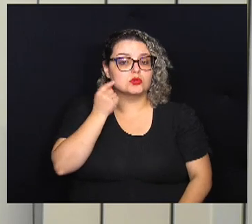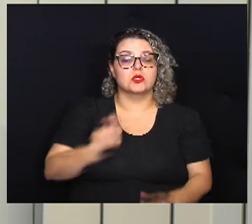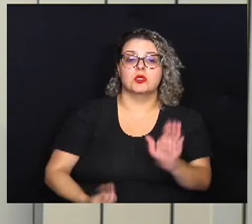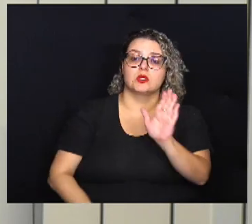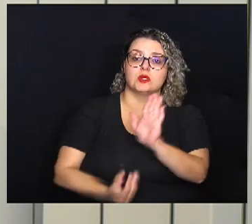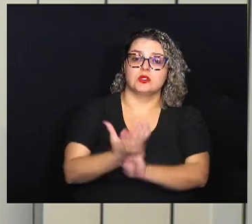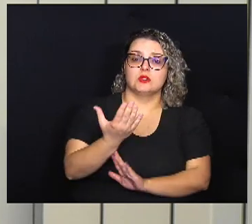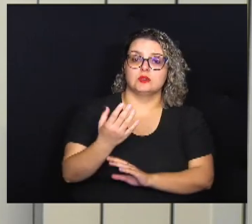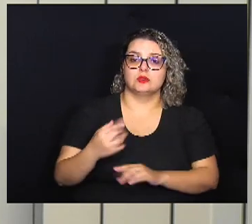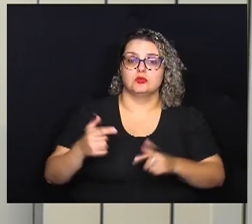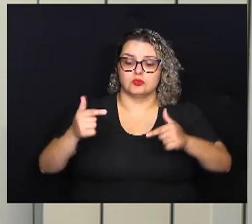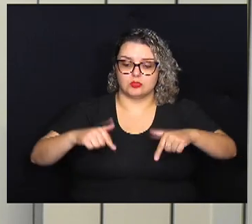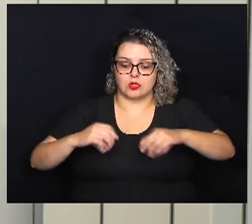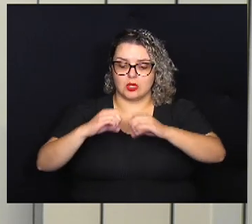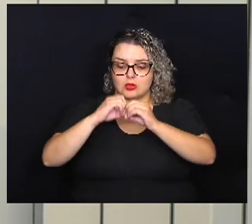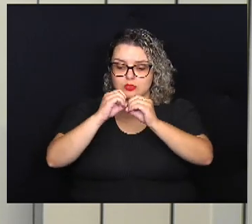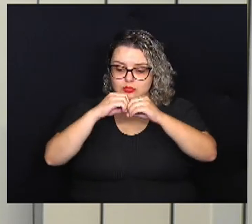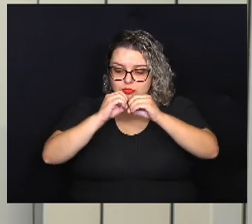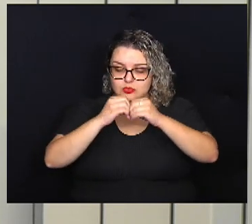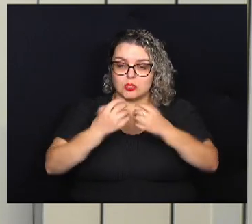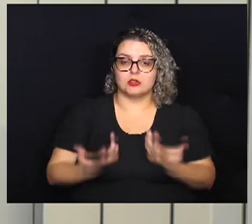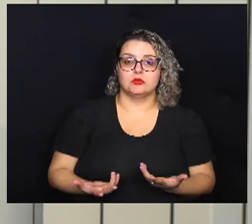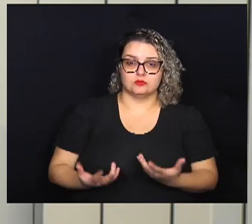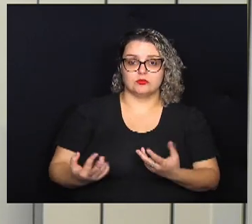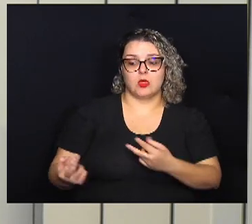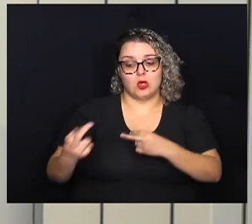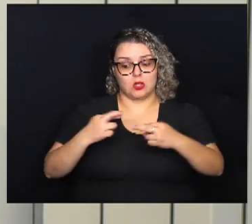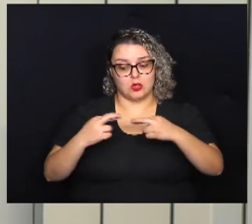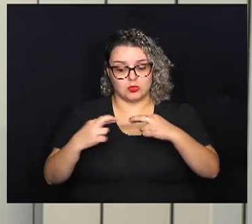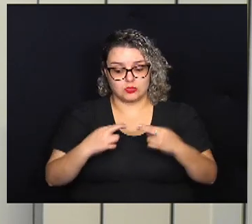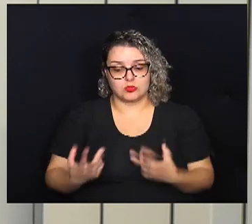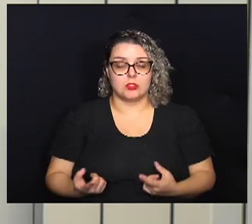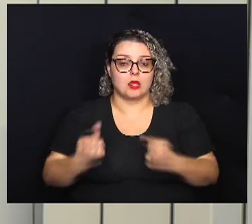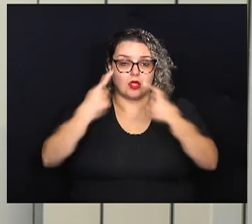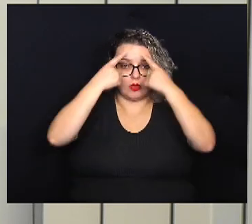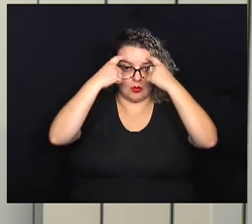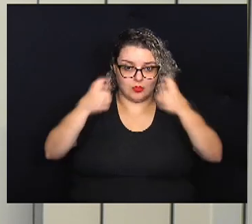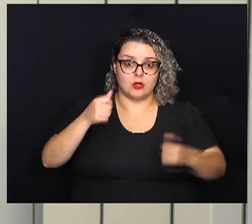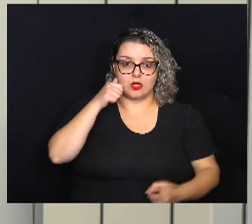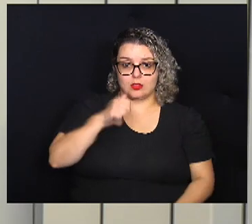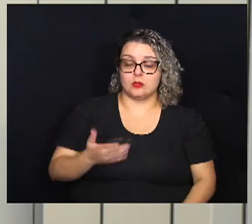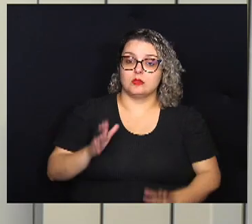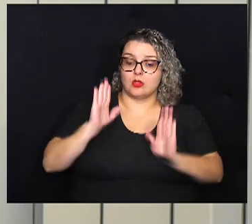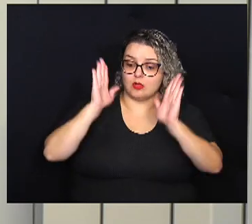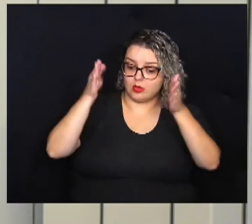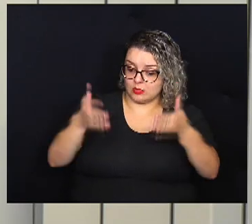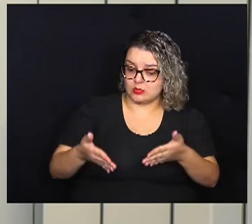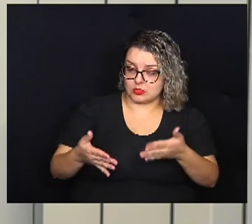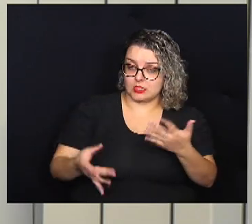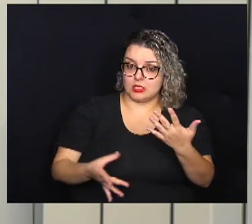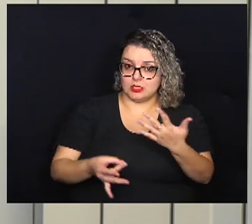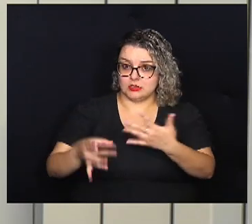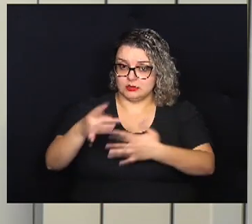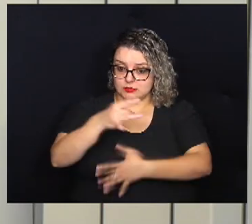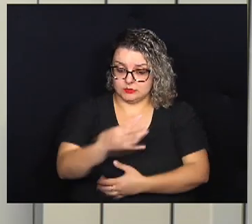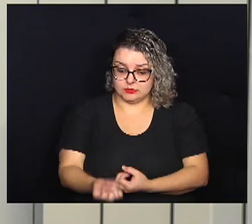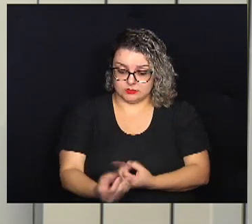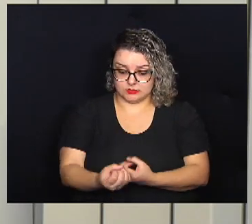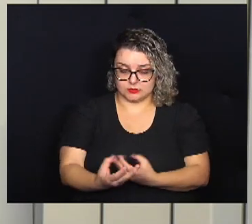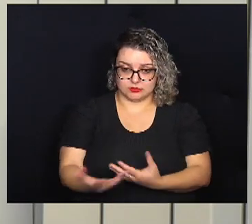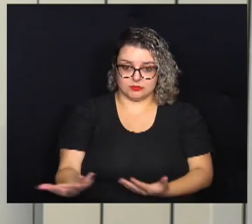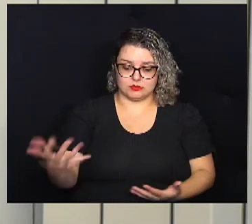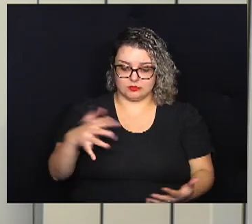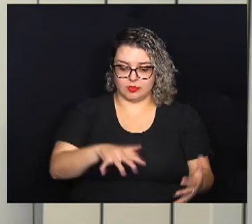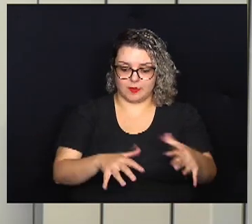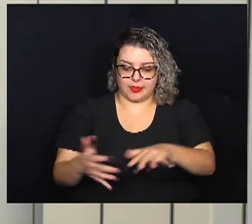o Observatório da Violência contra a Mulher, que deverá focar na composição de dados e